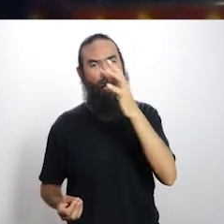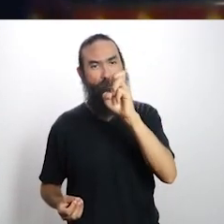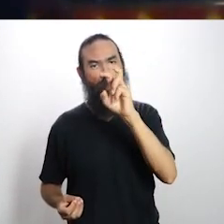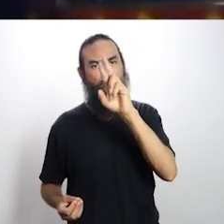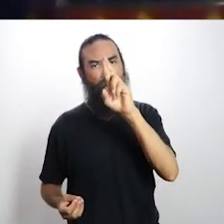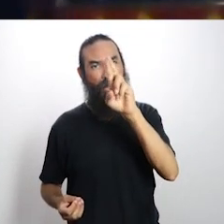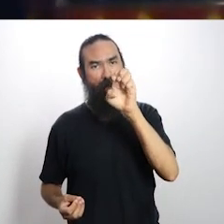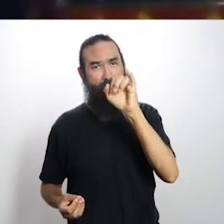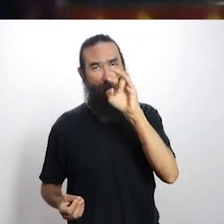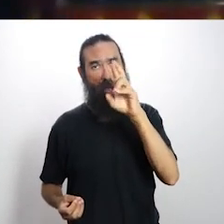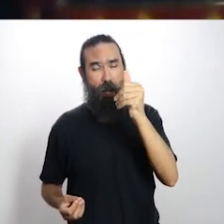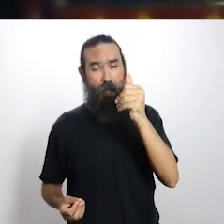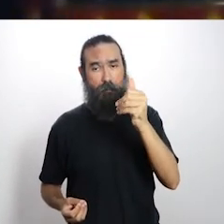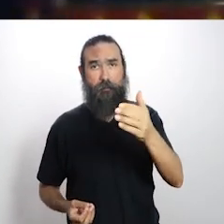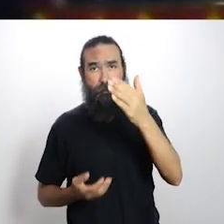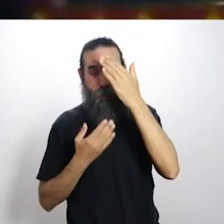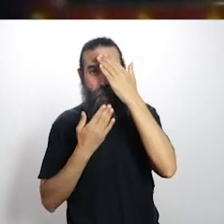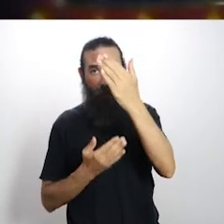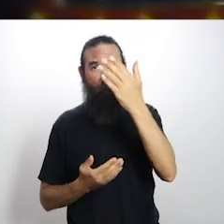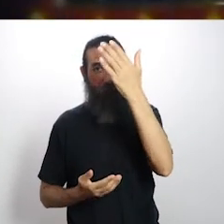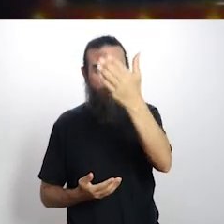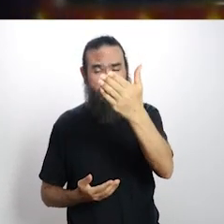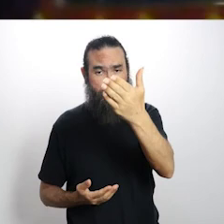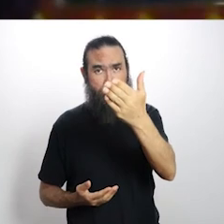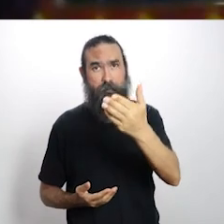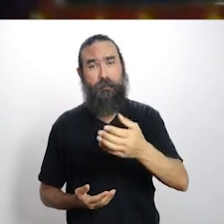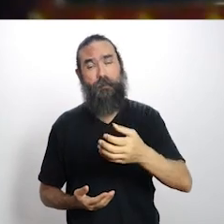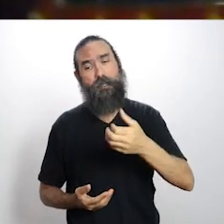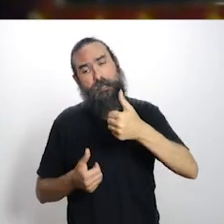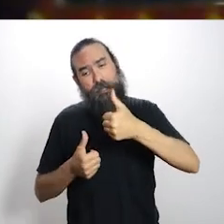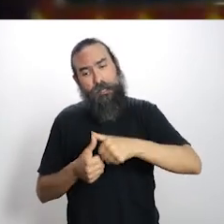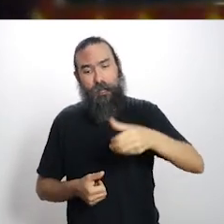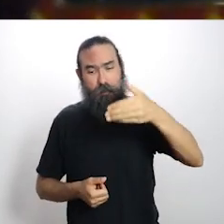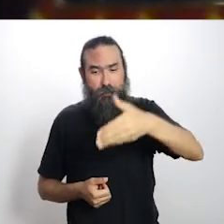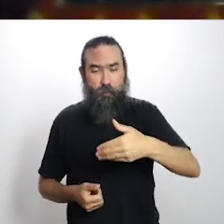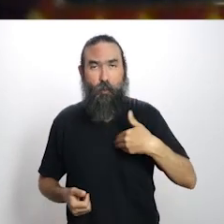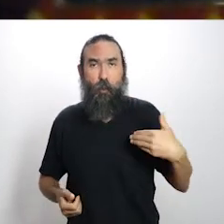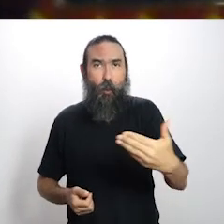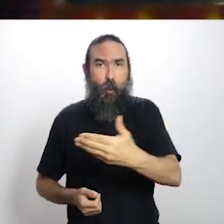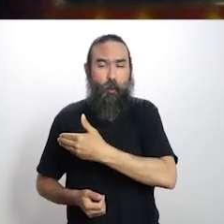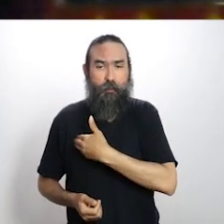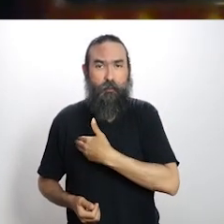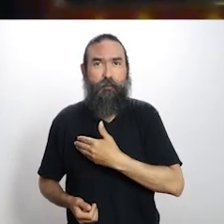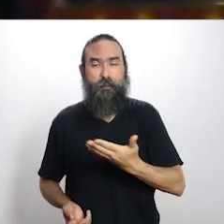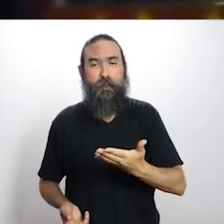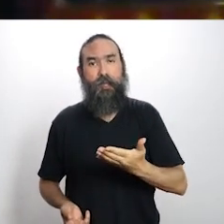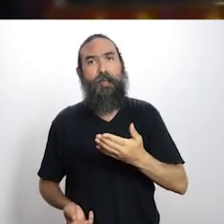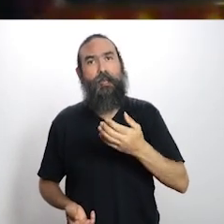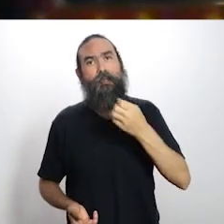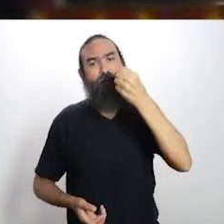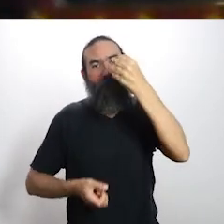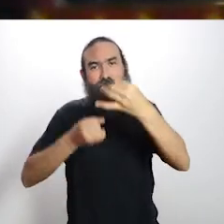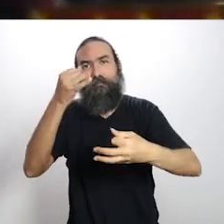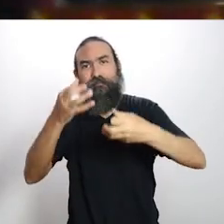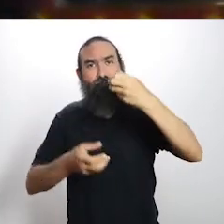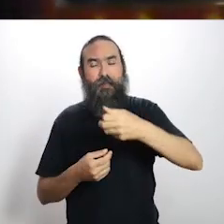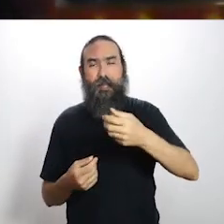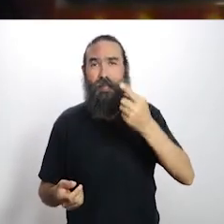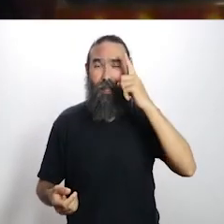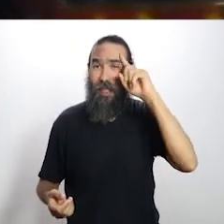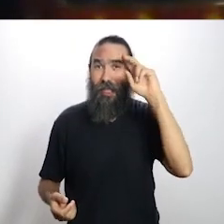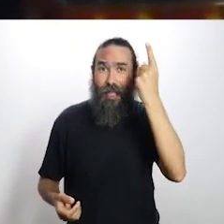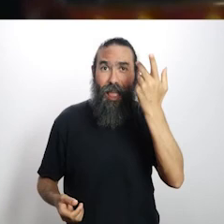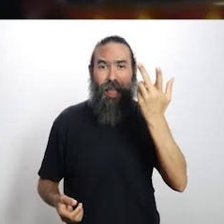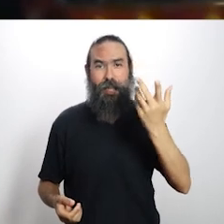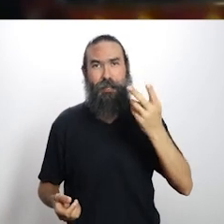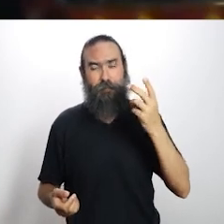pensar em como que a gente consegue aglutinar o máximo de pessoas de comunidades tradicionais para o Guitinho que